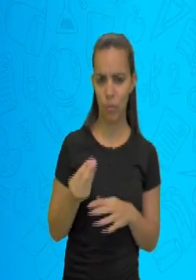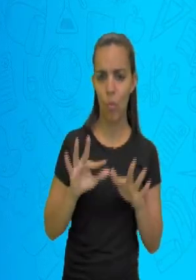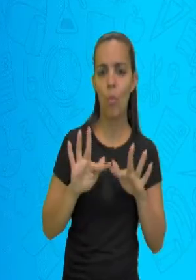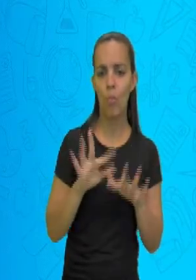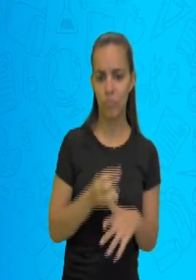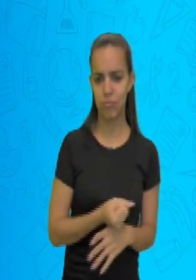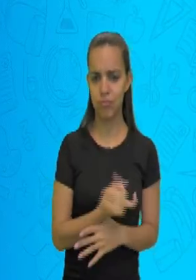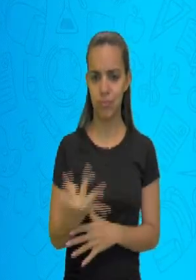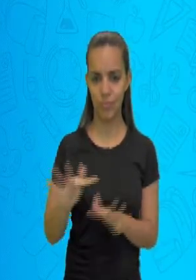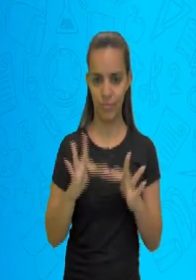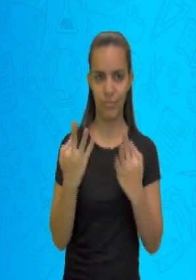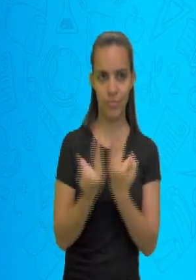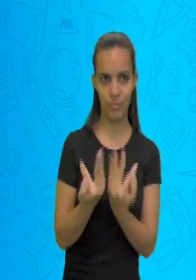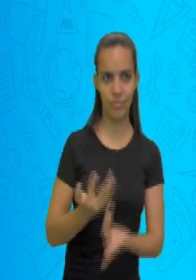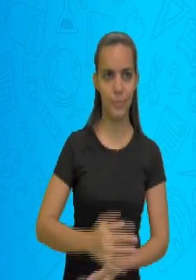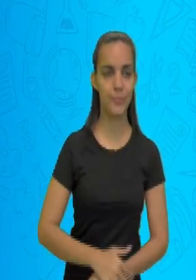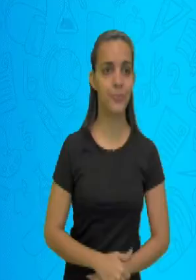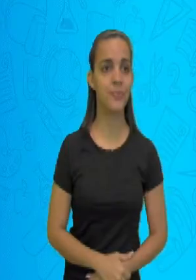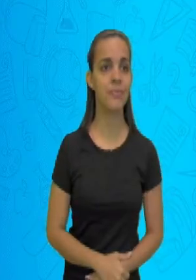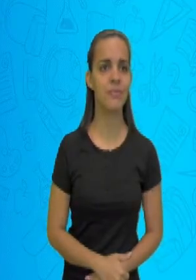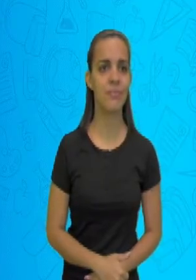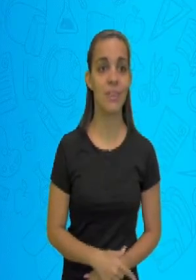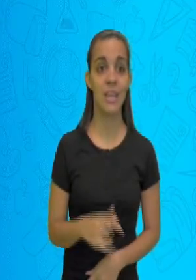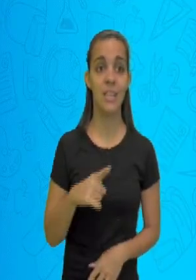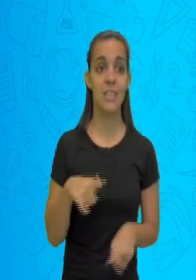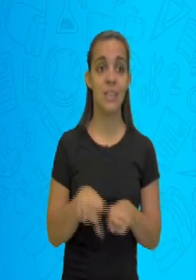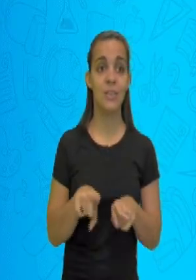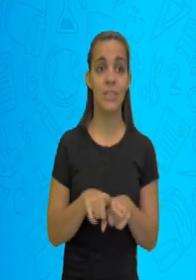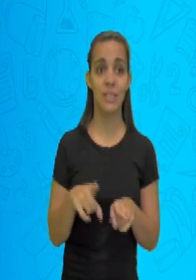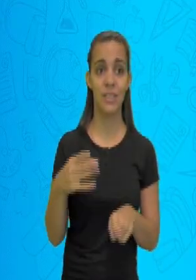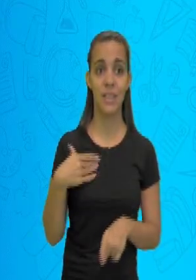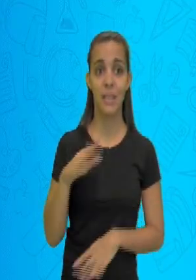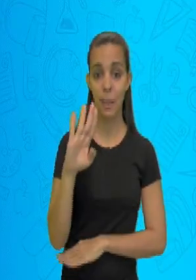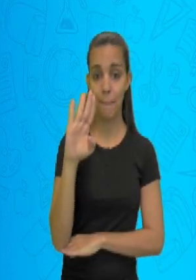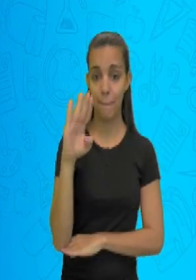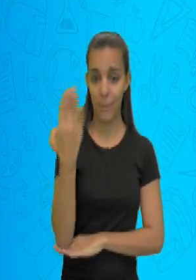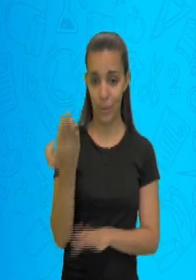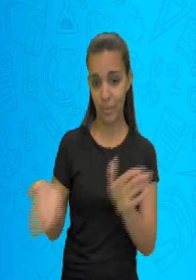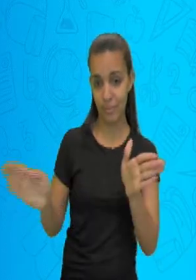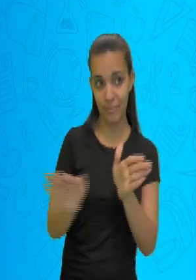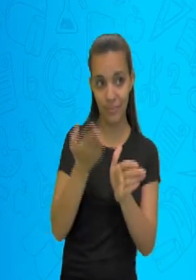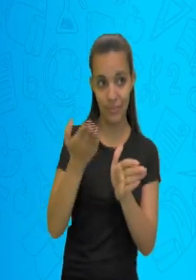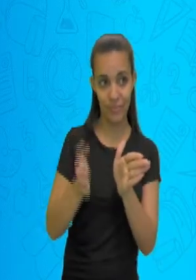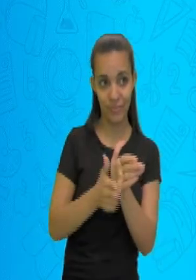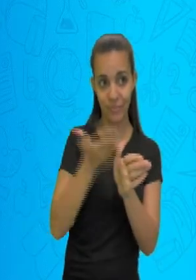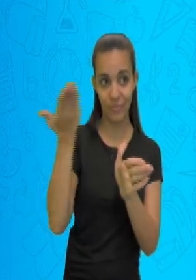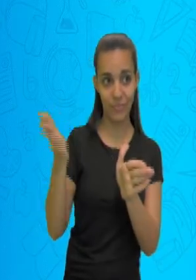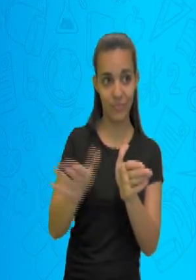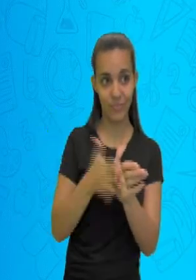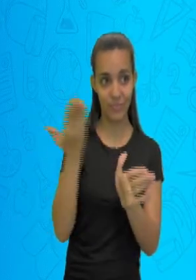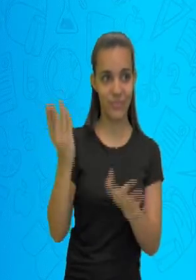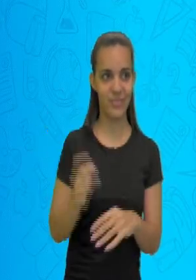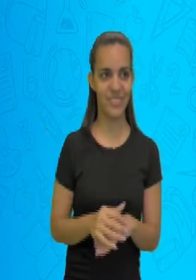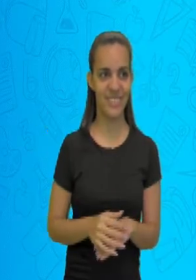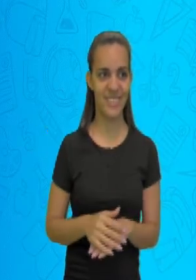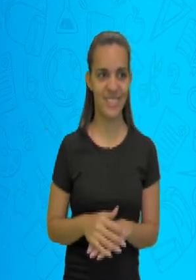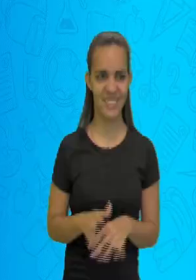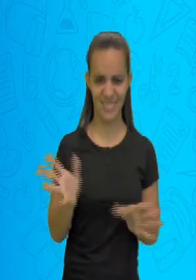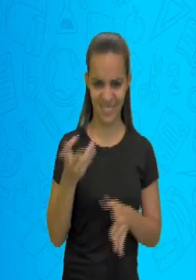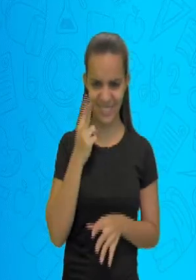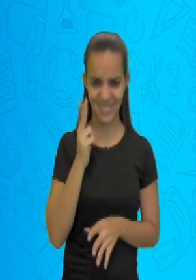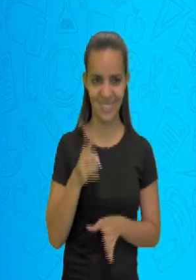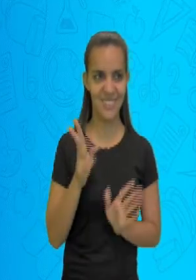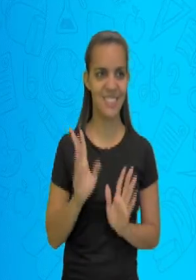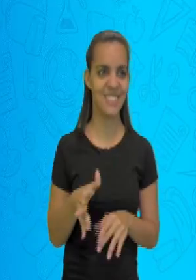multifamiliares, tudo bem? E a gente tem a casa de pau a pique. Quem aí já visitou uma casa de pau a